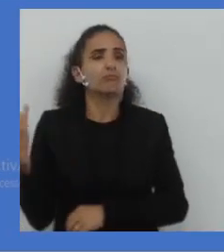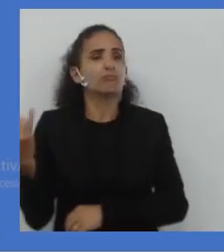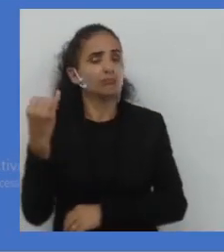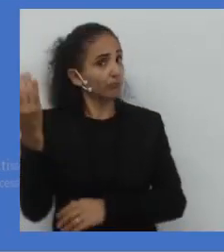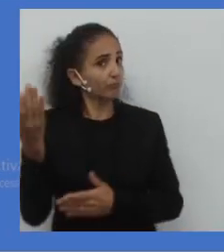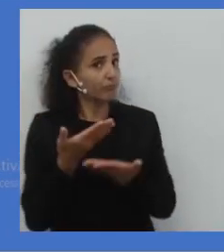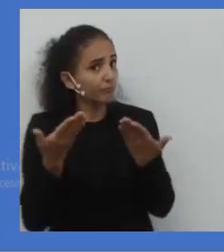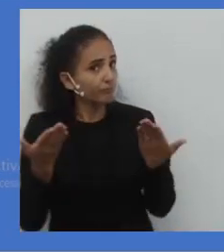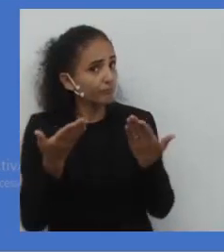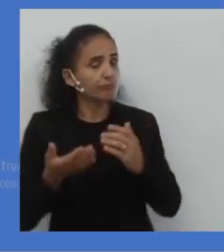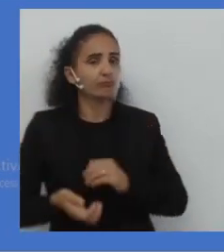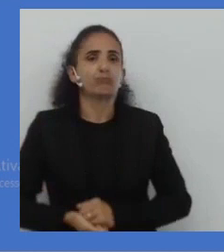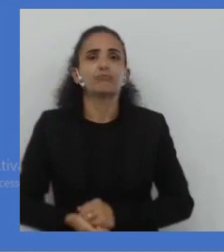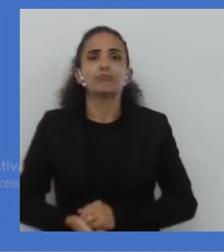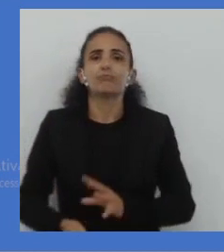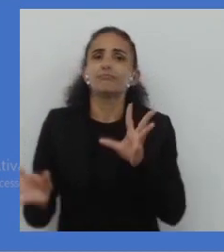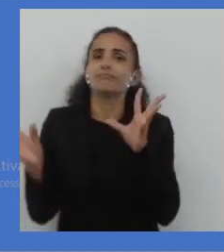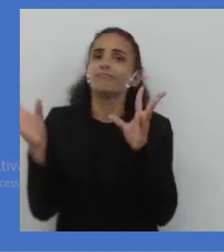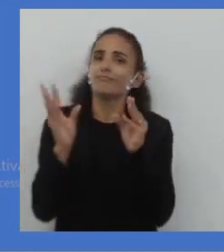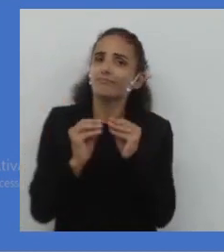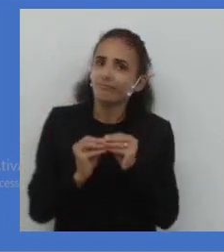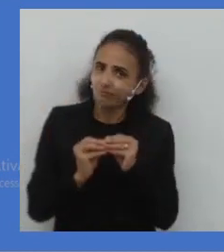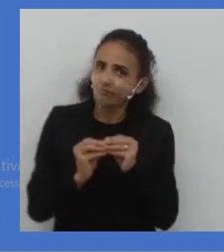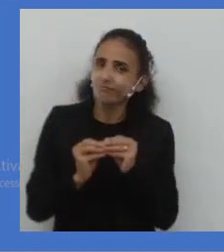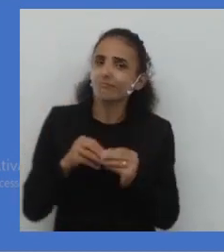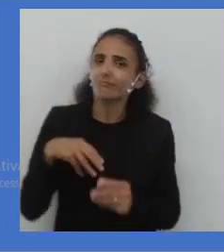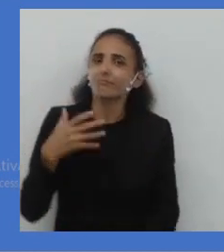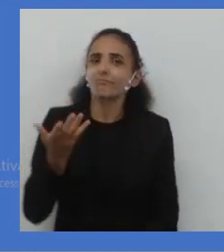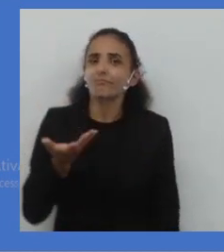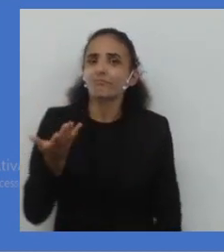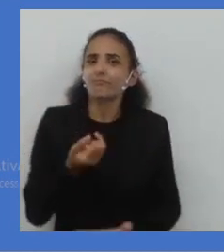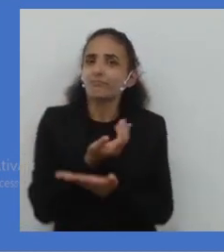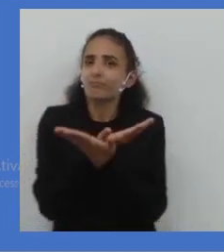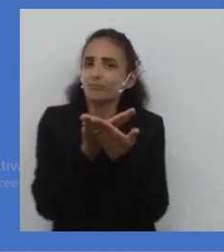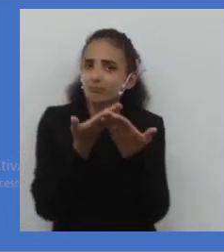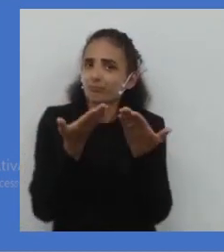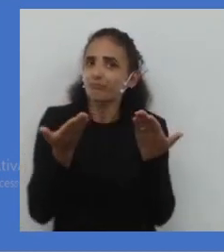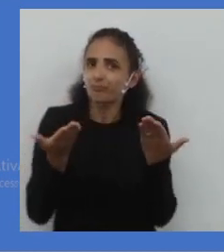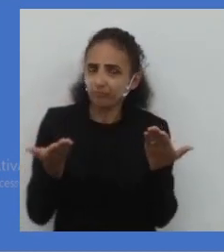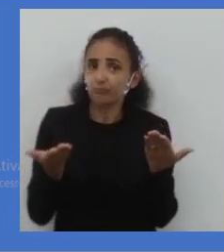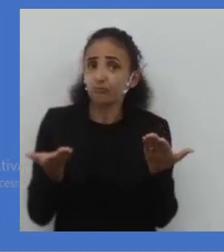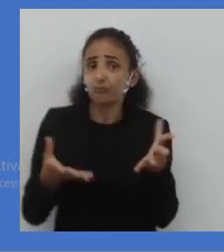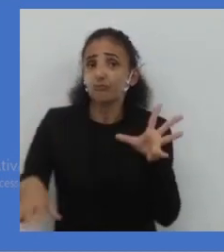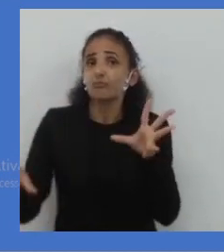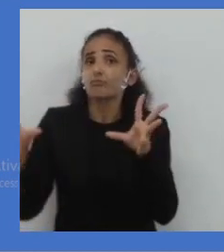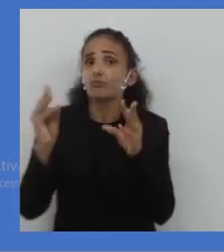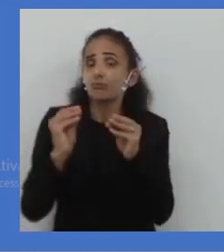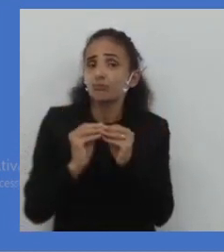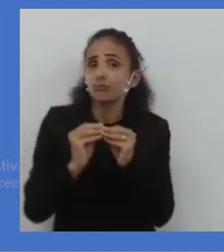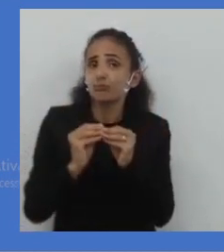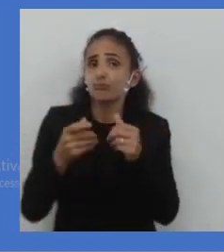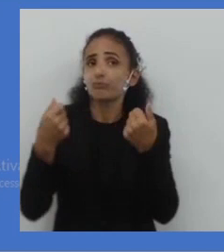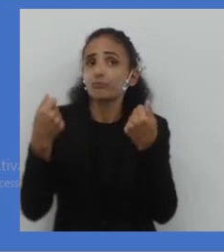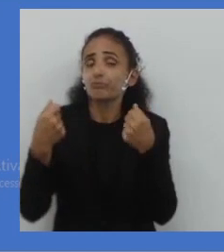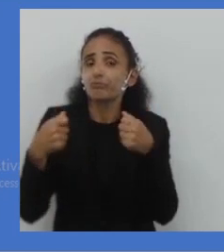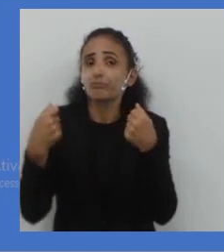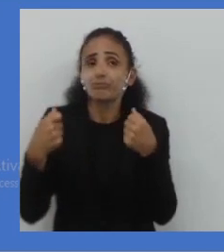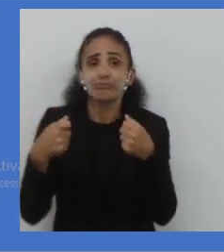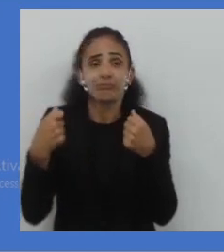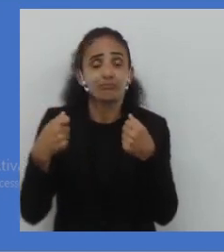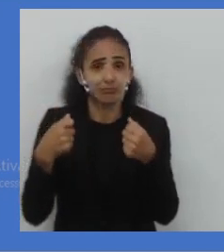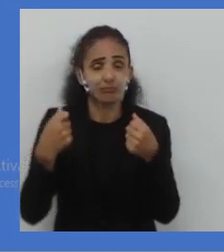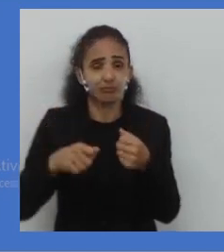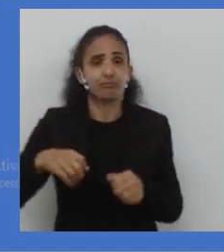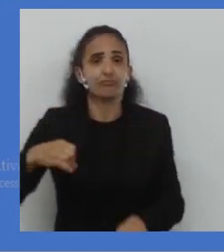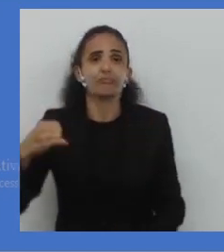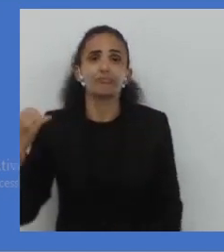isso, certo? E, em suma, eu quero deixar aqui claro que, em suma, resumos, notas, são